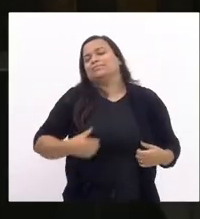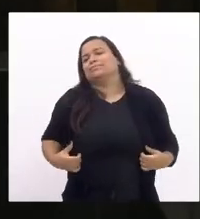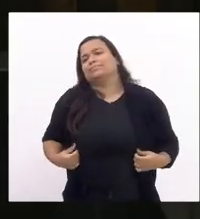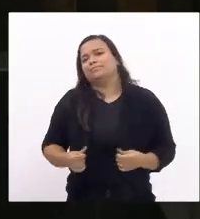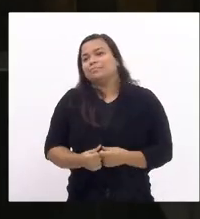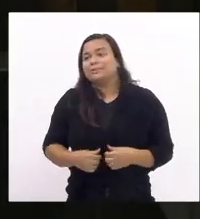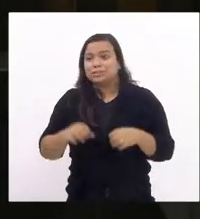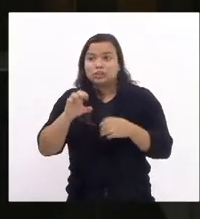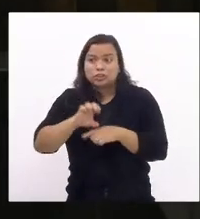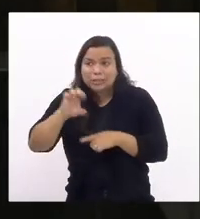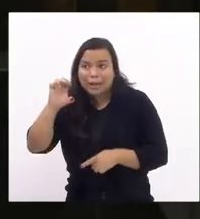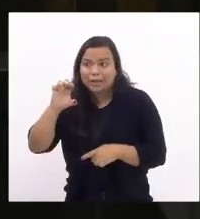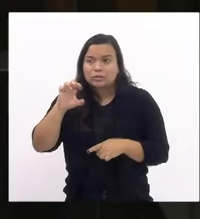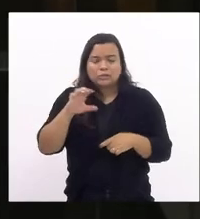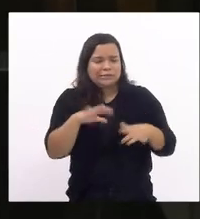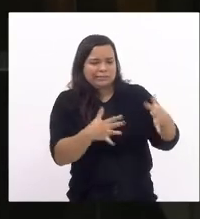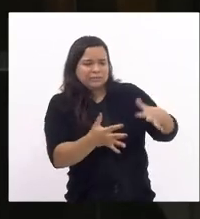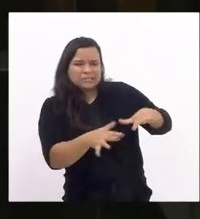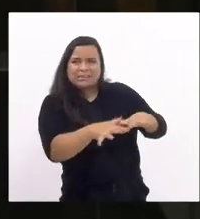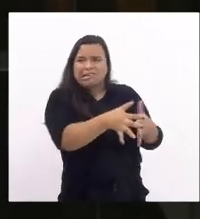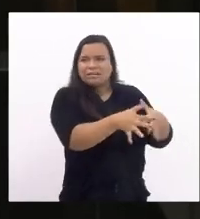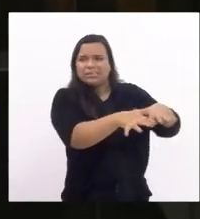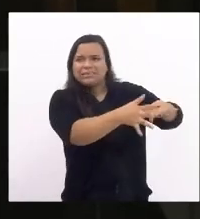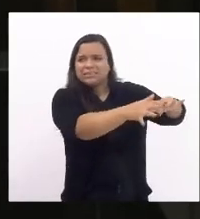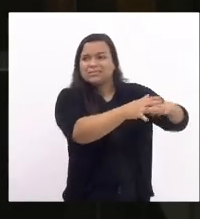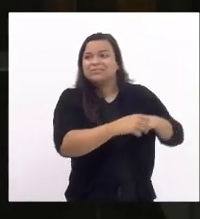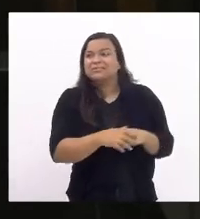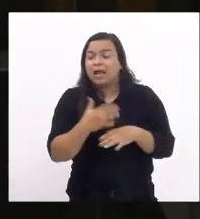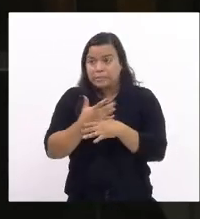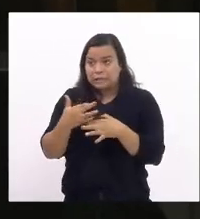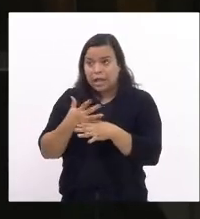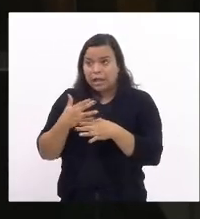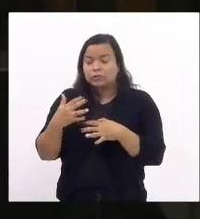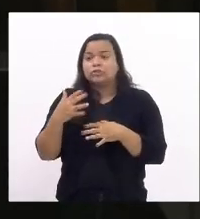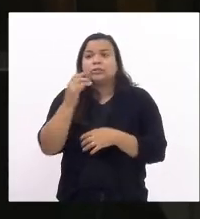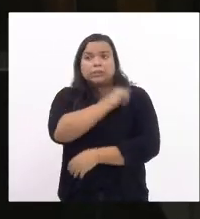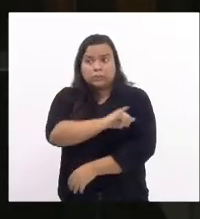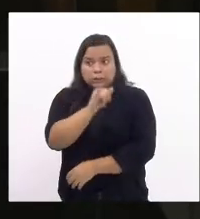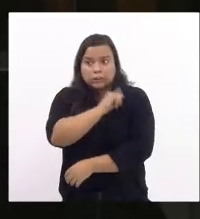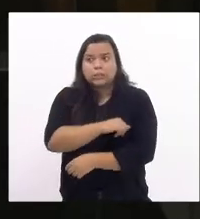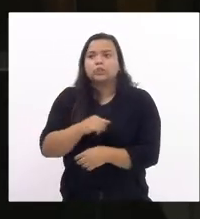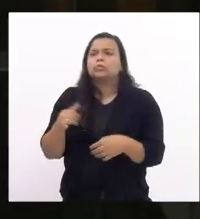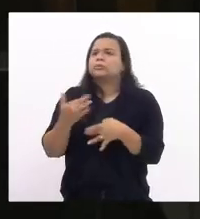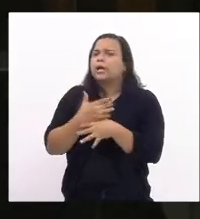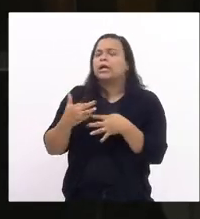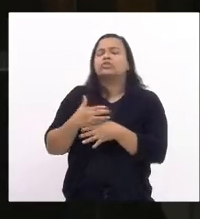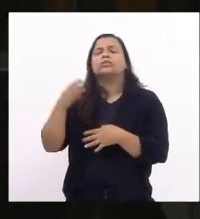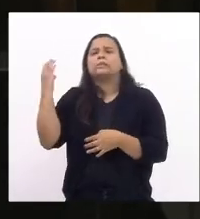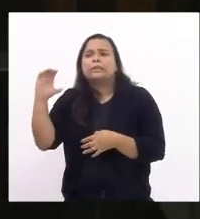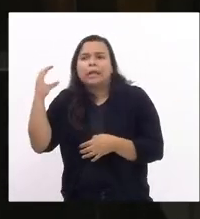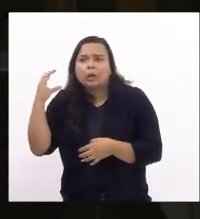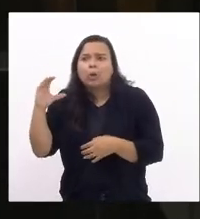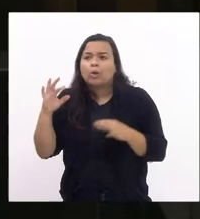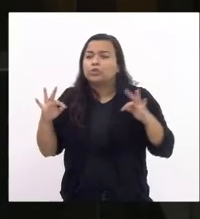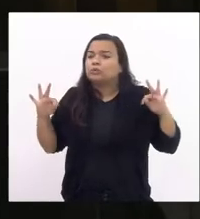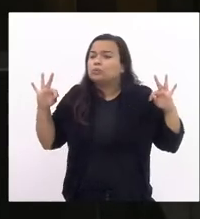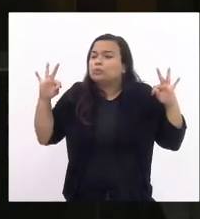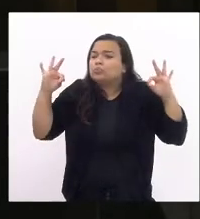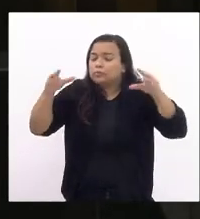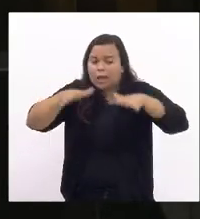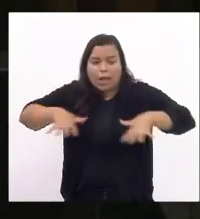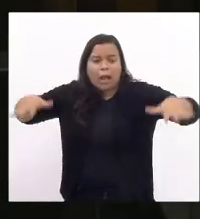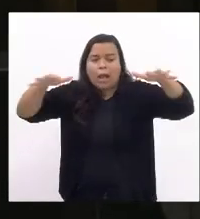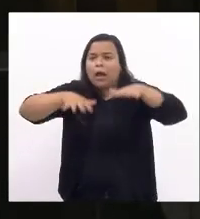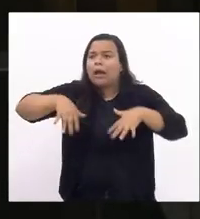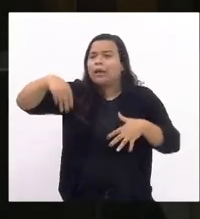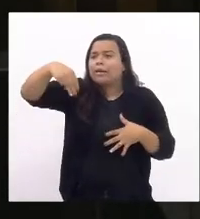Estado acidentado. A cidade do Rio de Janeiro, a cidade de Niterói, toda a nossa região metropolitana